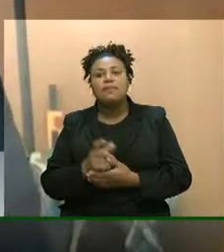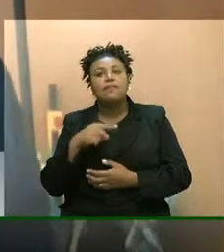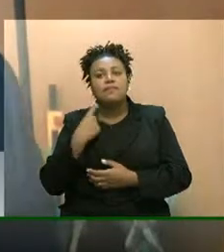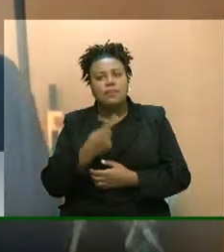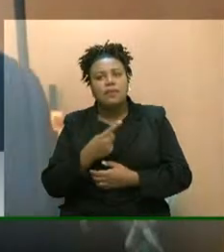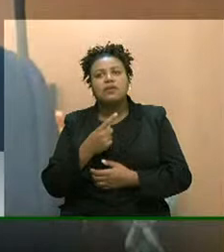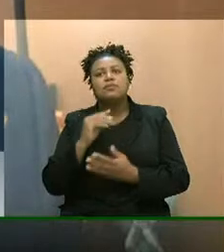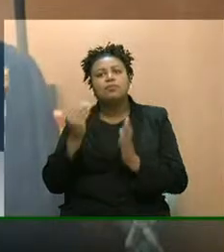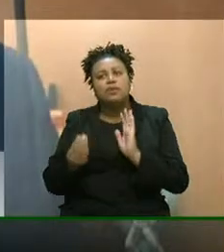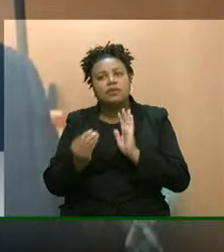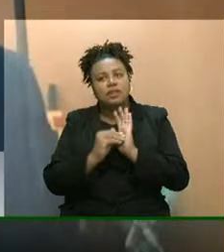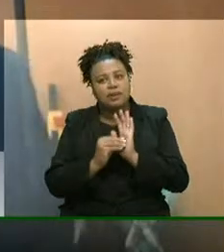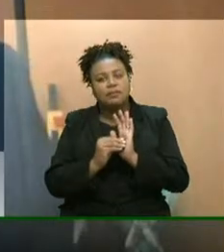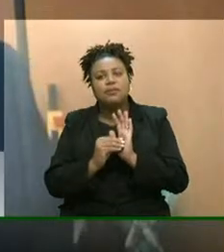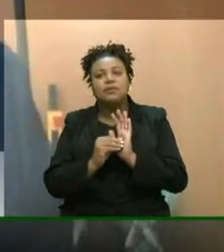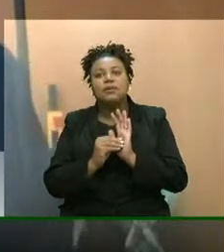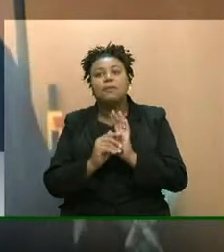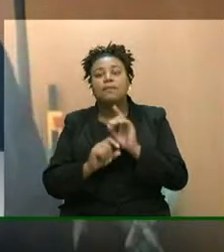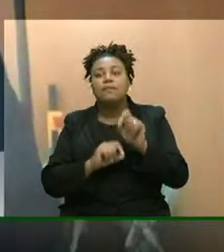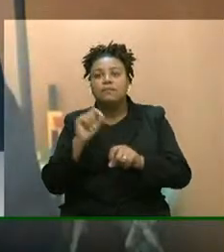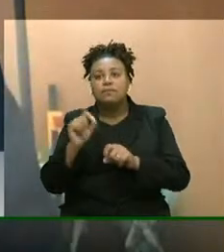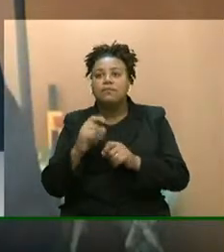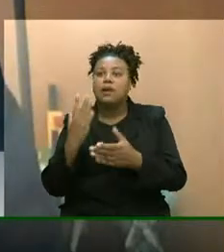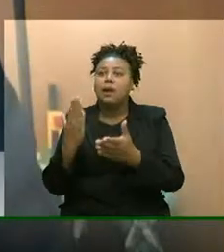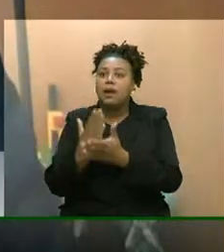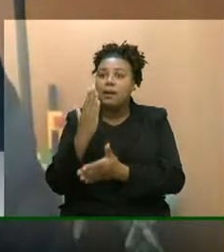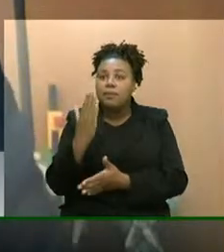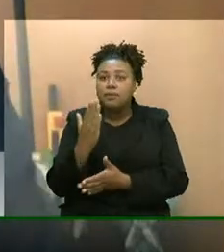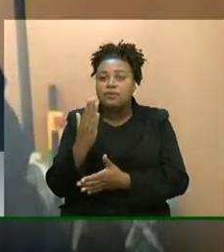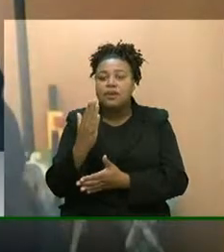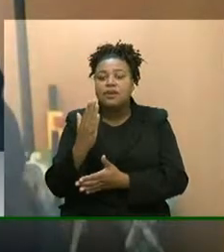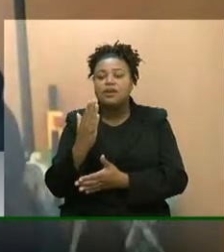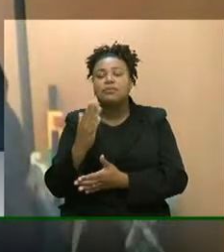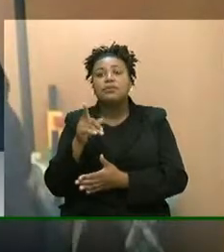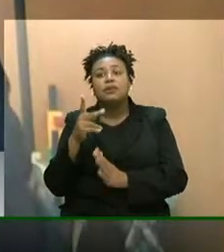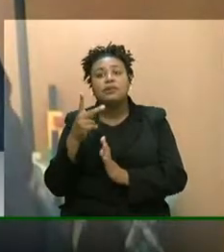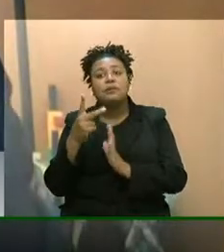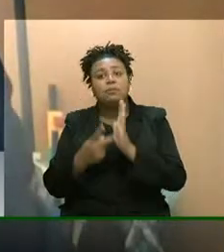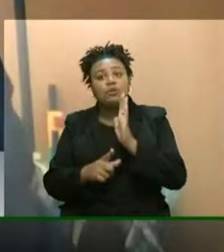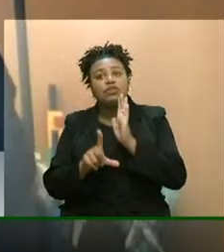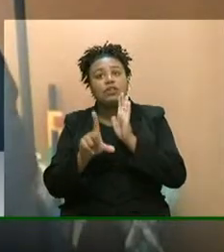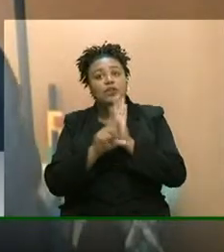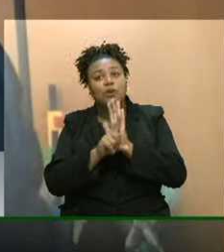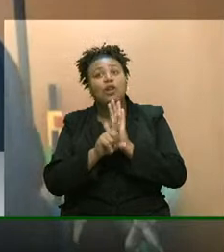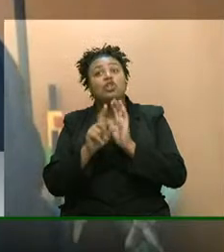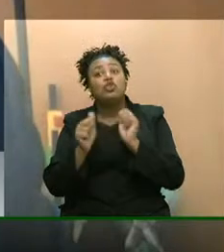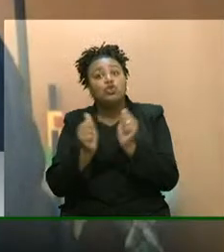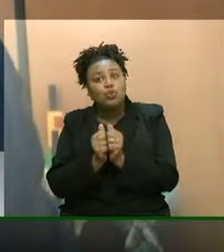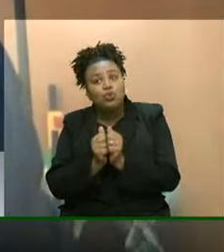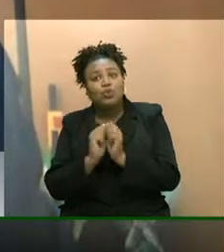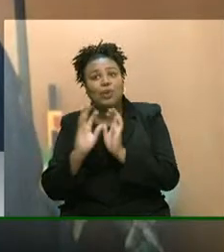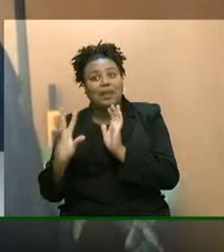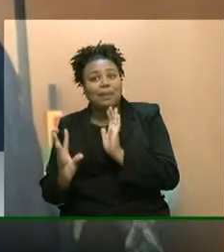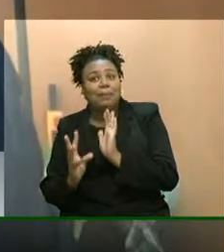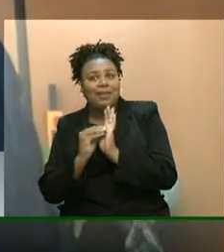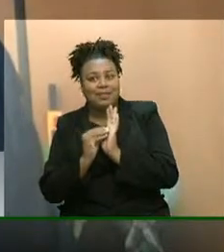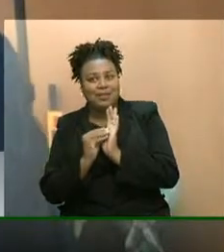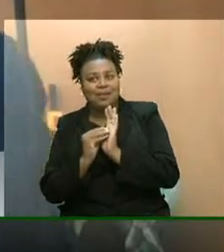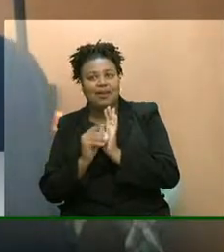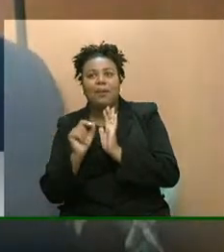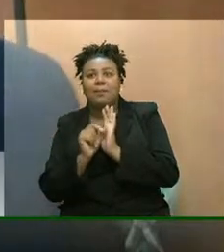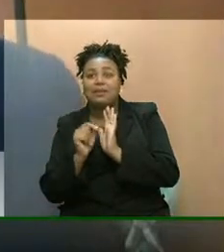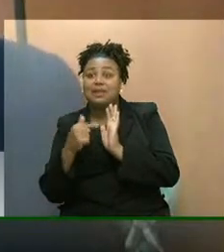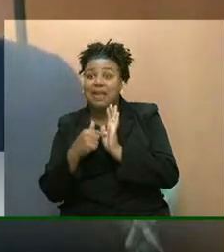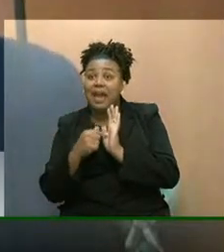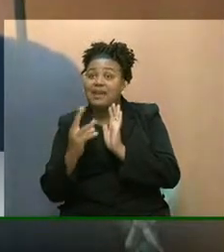colocamos a intenção, então, de aprovarmos esse projeto com esta emenda, porque ela vai